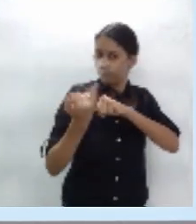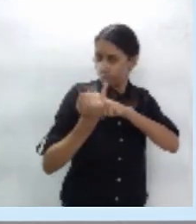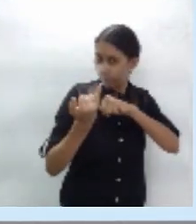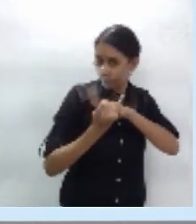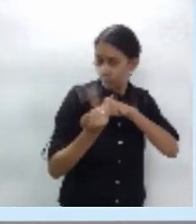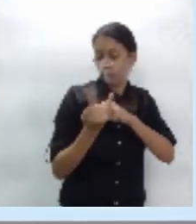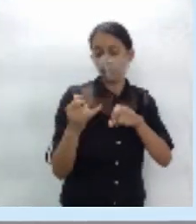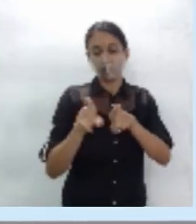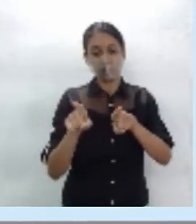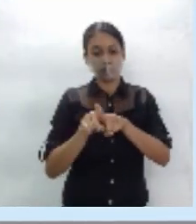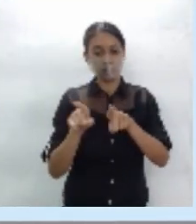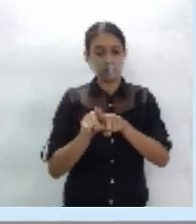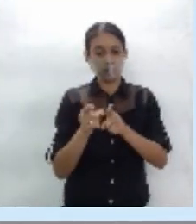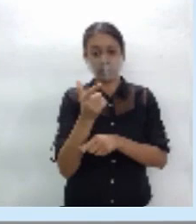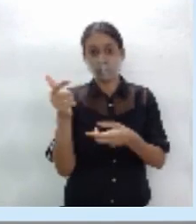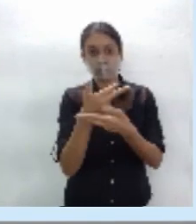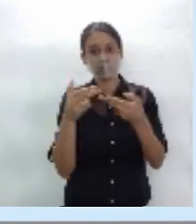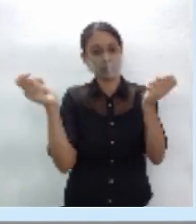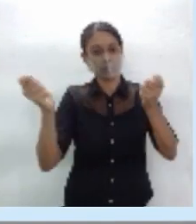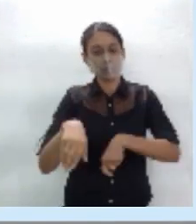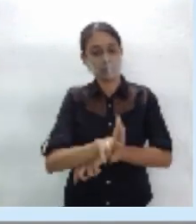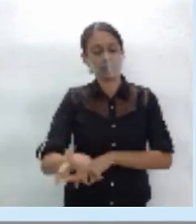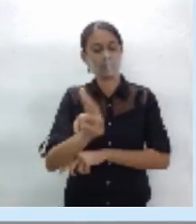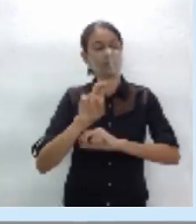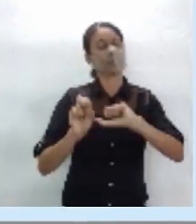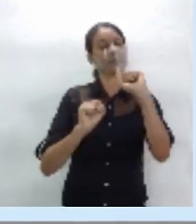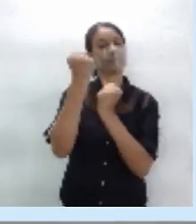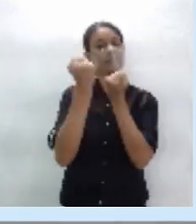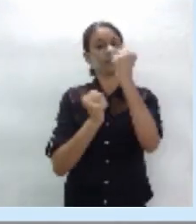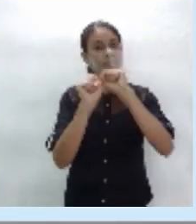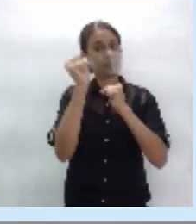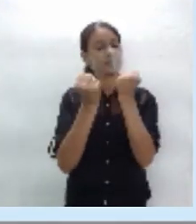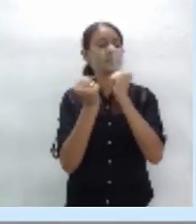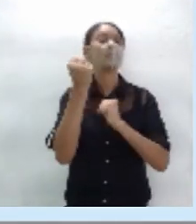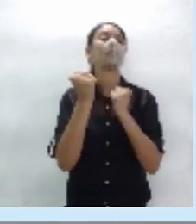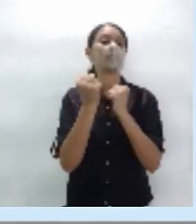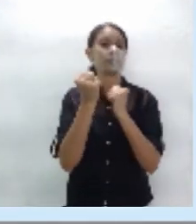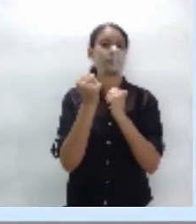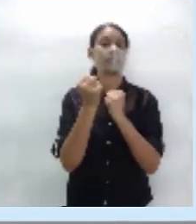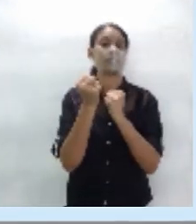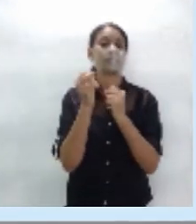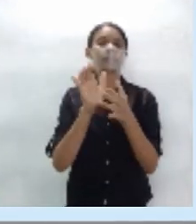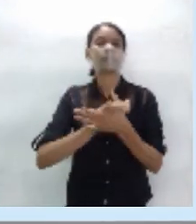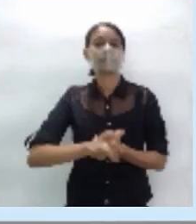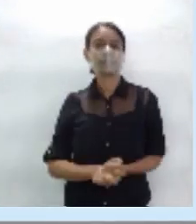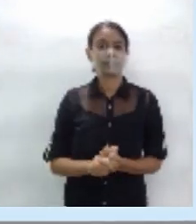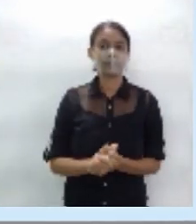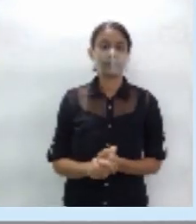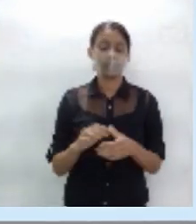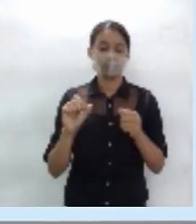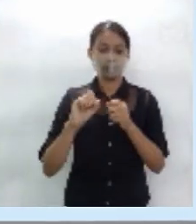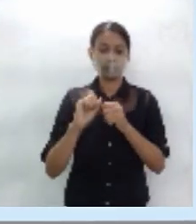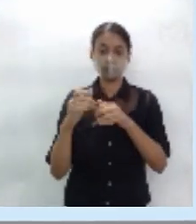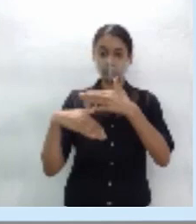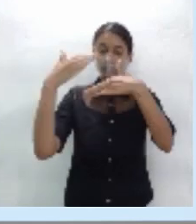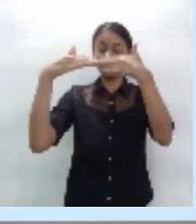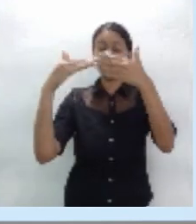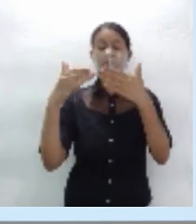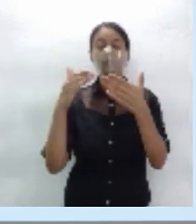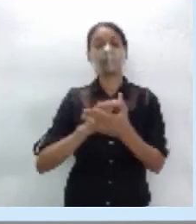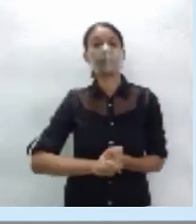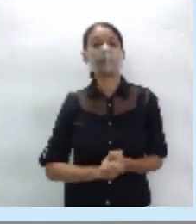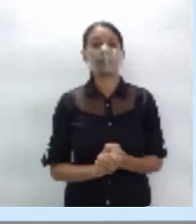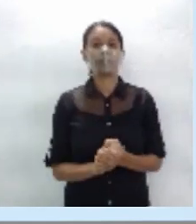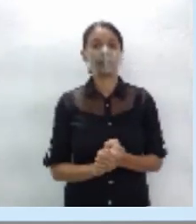tanto aprimorar suas indústrias, assim também como aprimorar ainda mais o